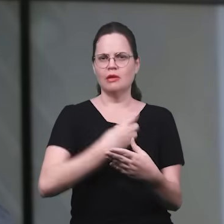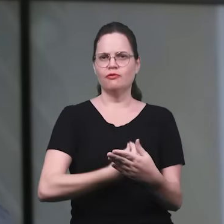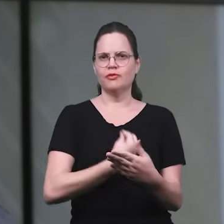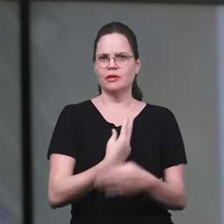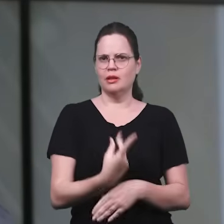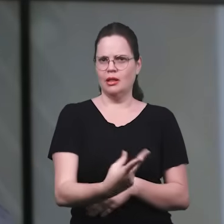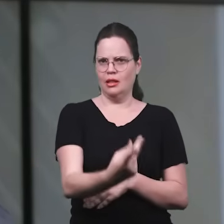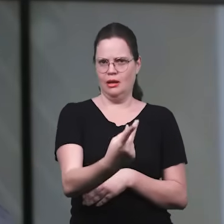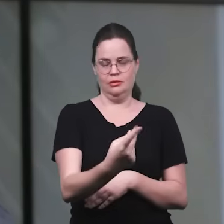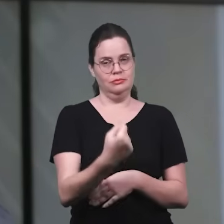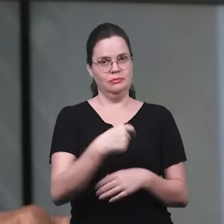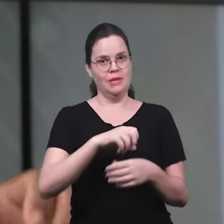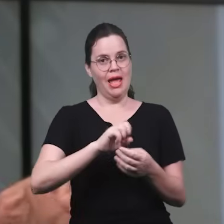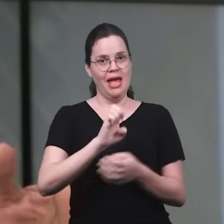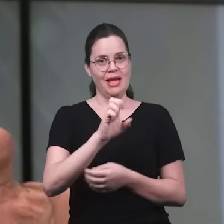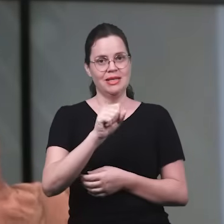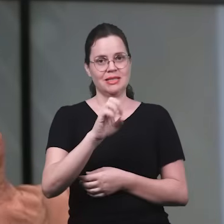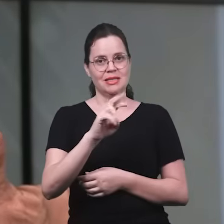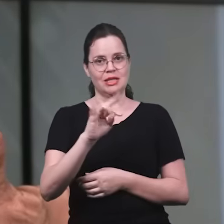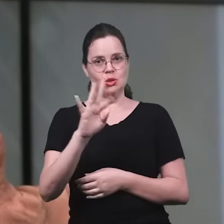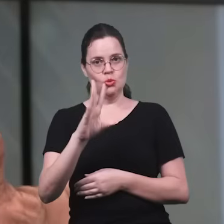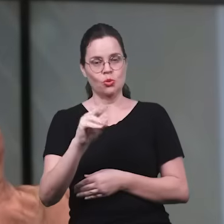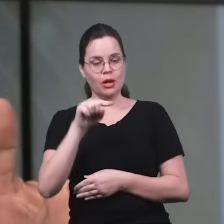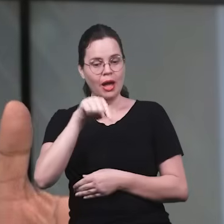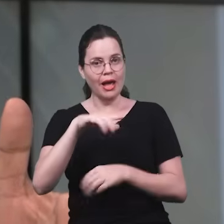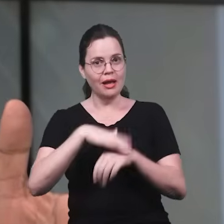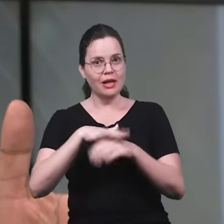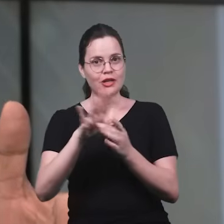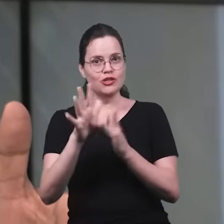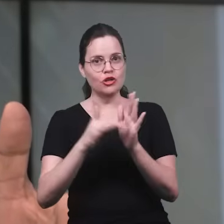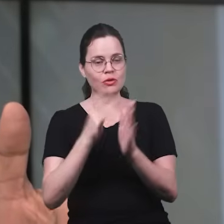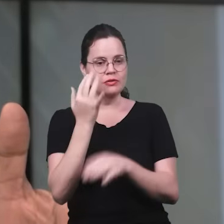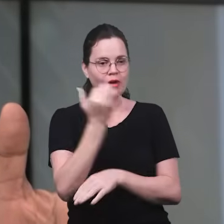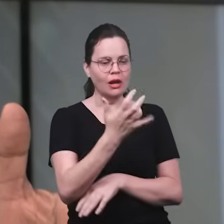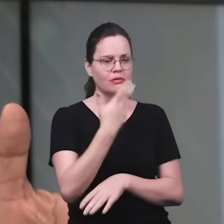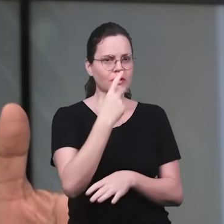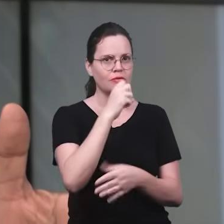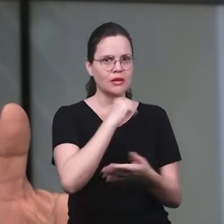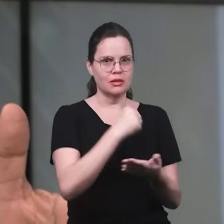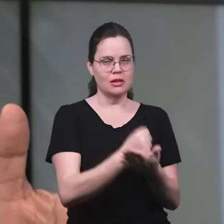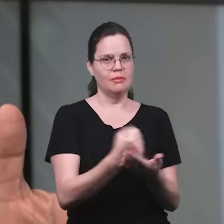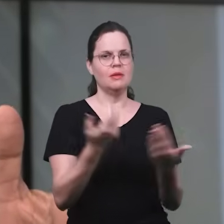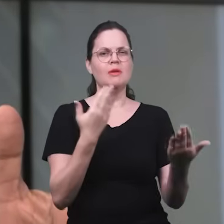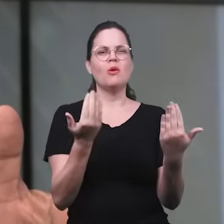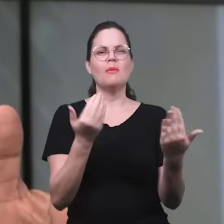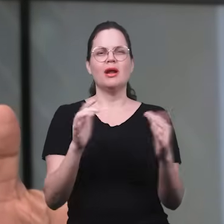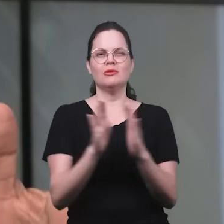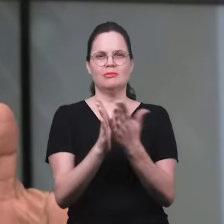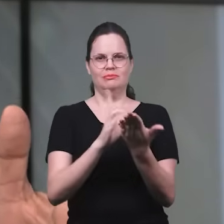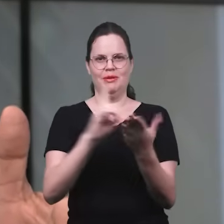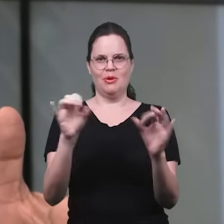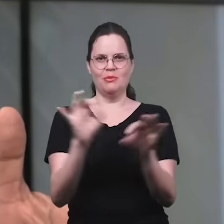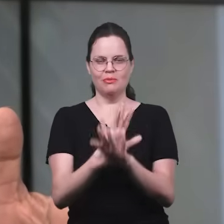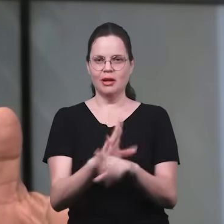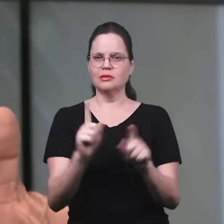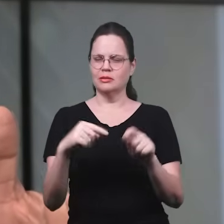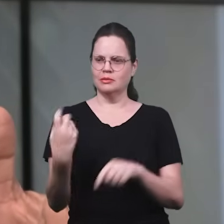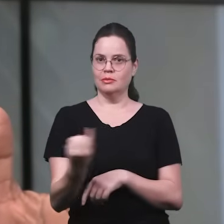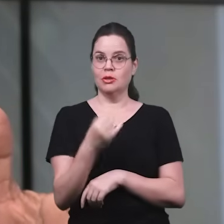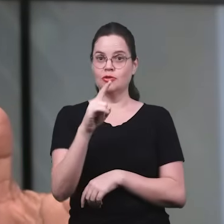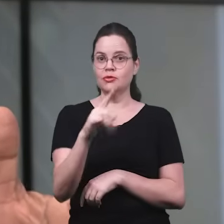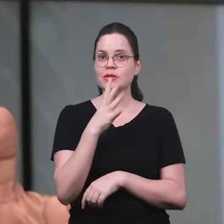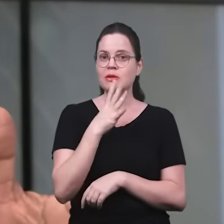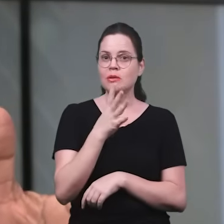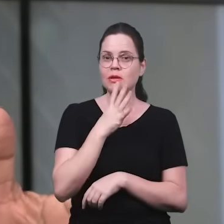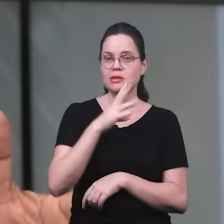eterna. Então, conhecer a Bíblia é fundamental, né? Você ler,